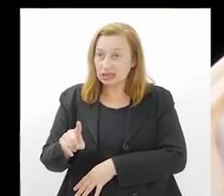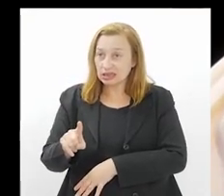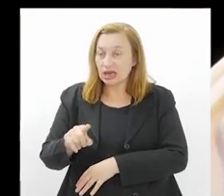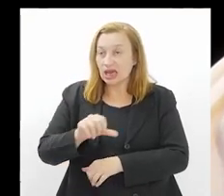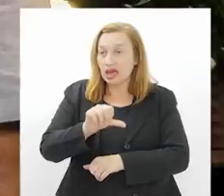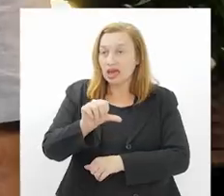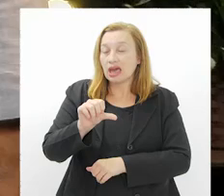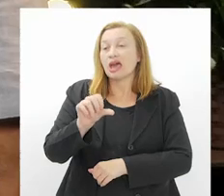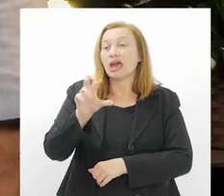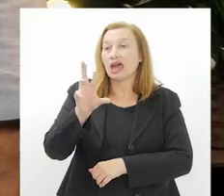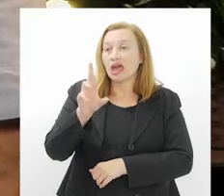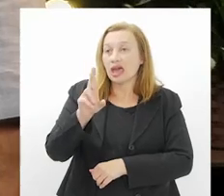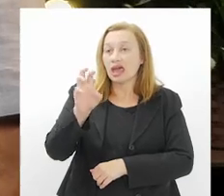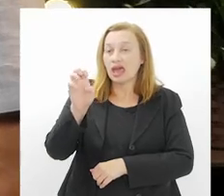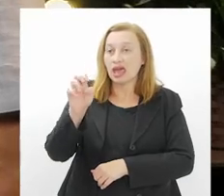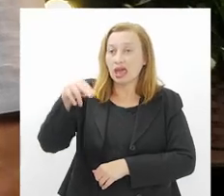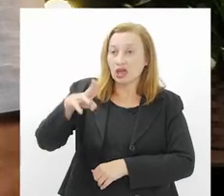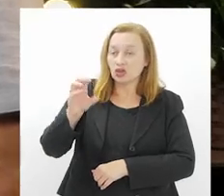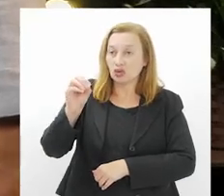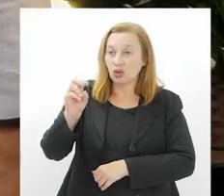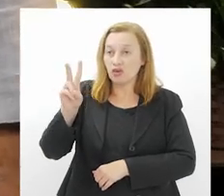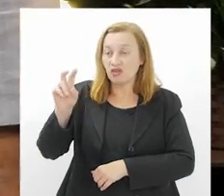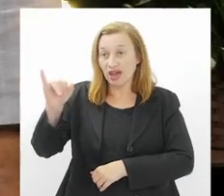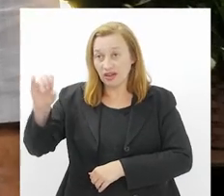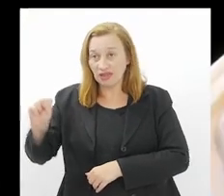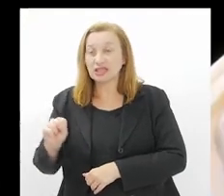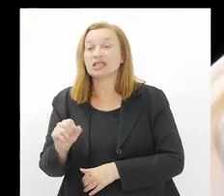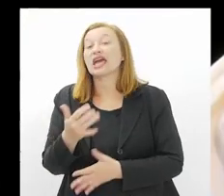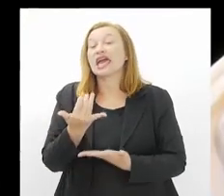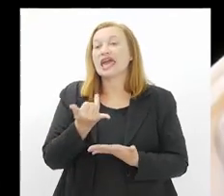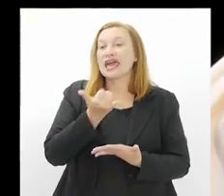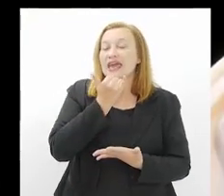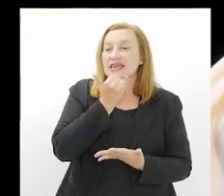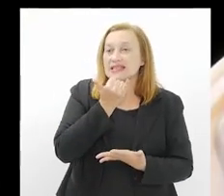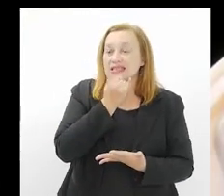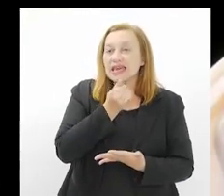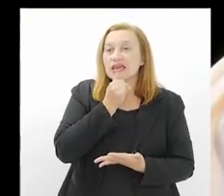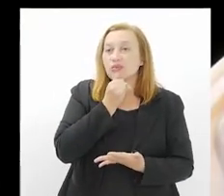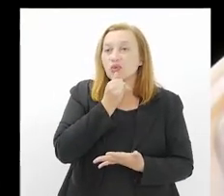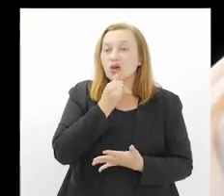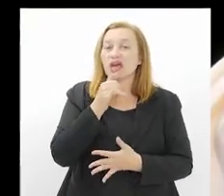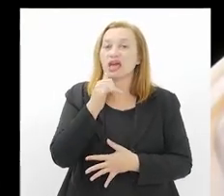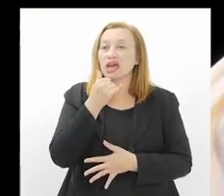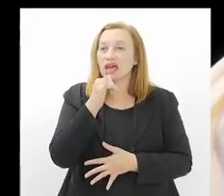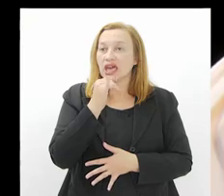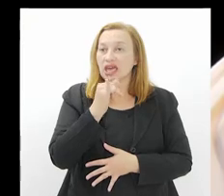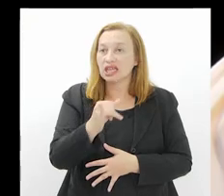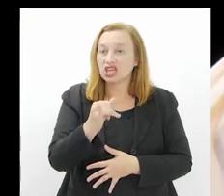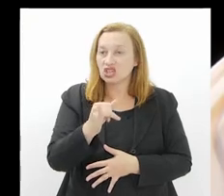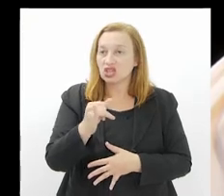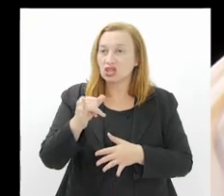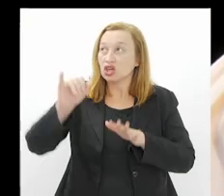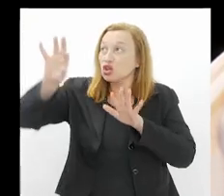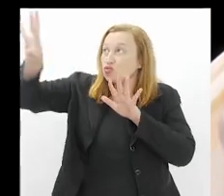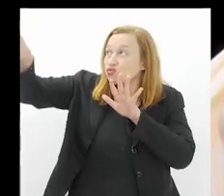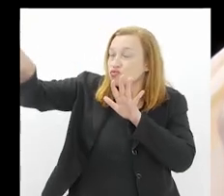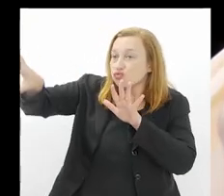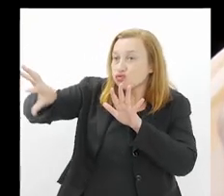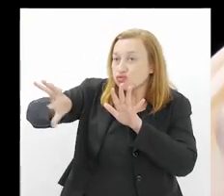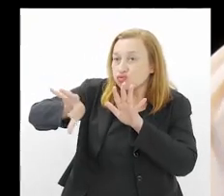Né? Por exemplo, telespectador. Energia solar através do uso de painéis solares. Uhum.